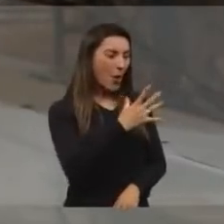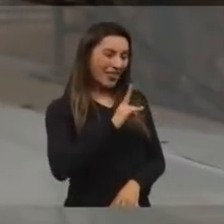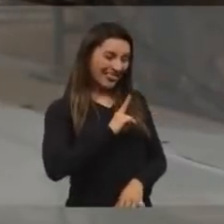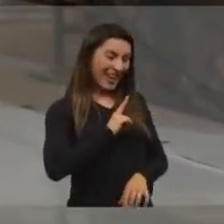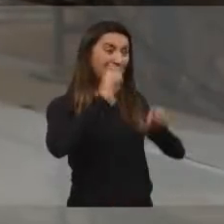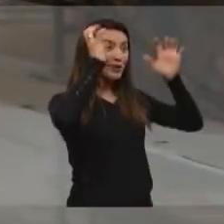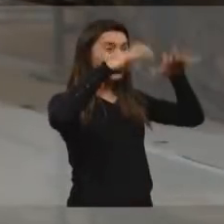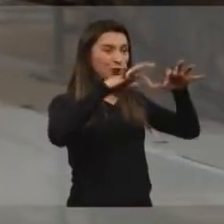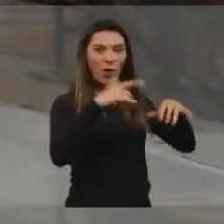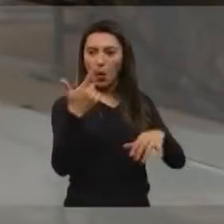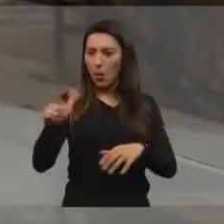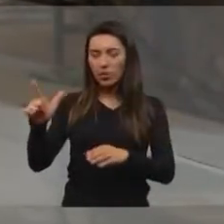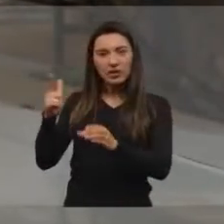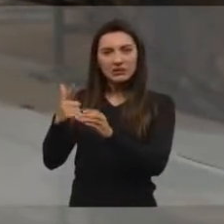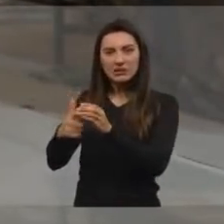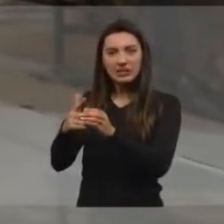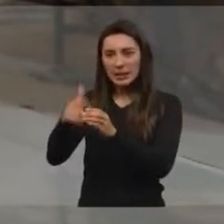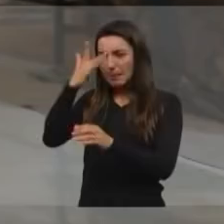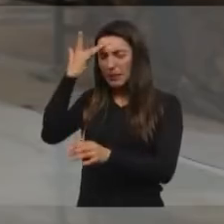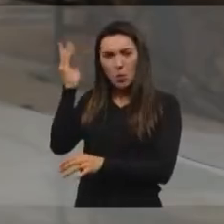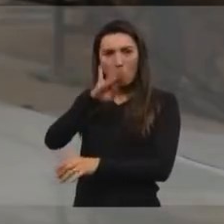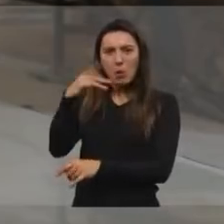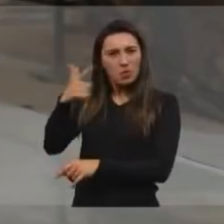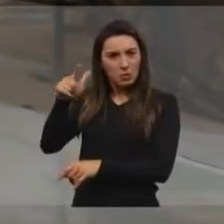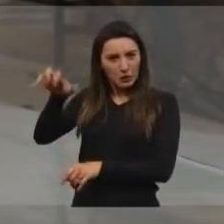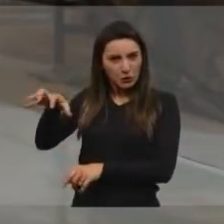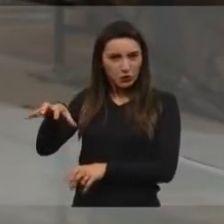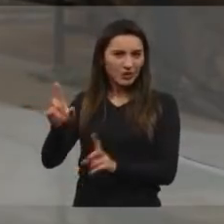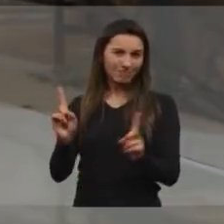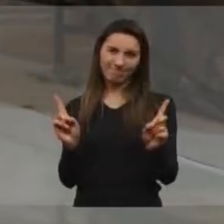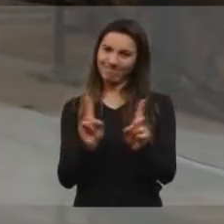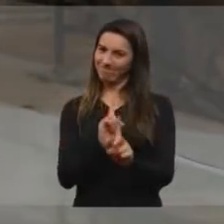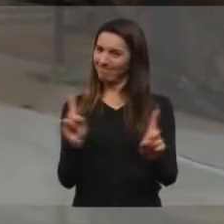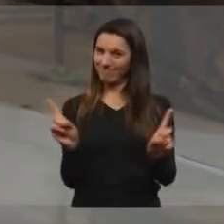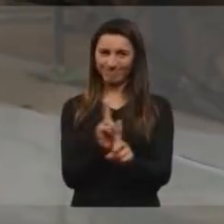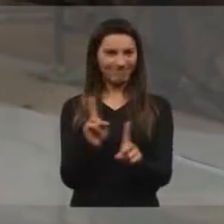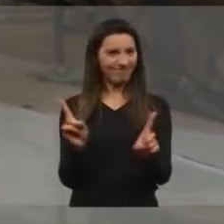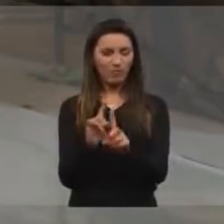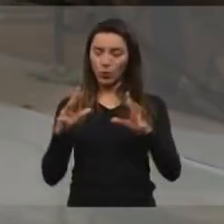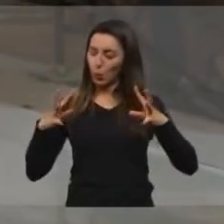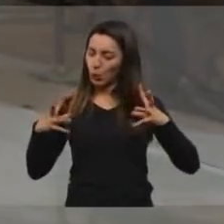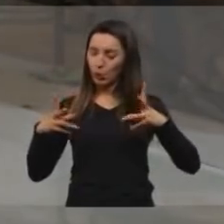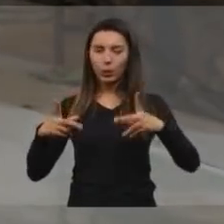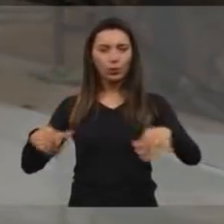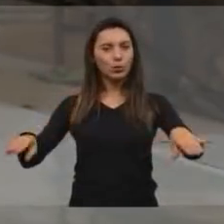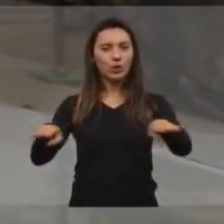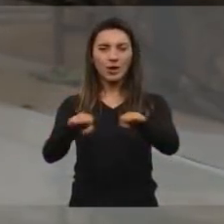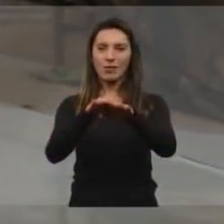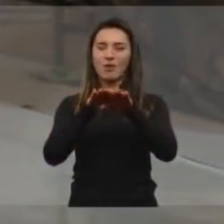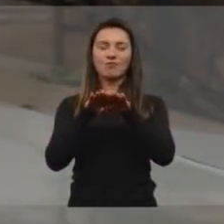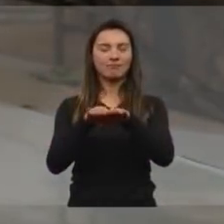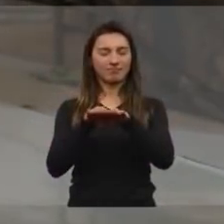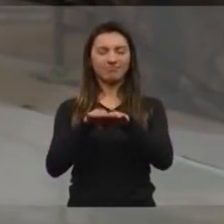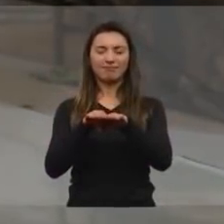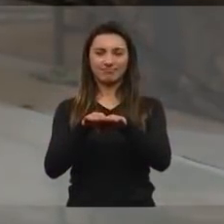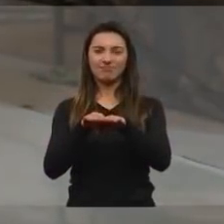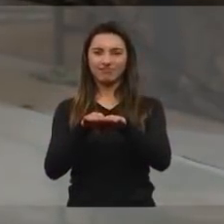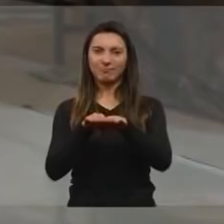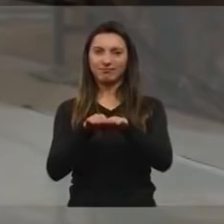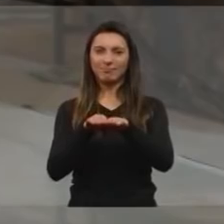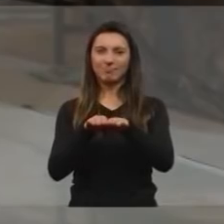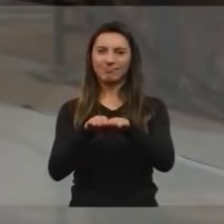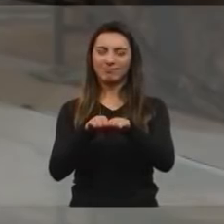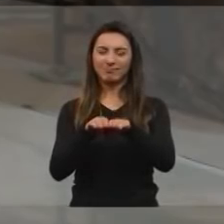lugares ela produz frutos em outros não os filhos é esse o contexto da primeira